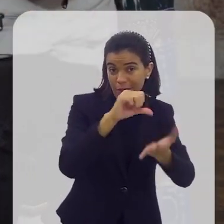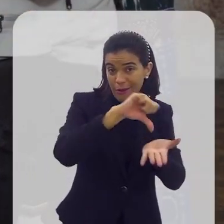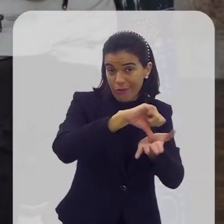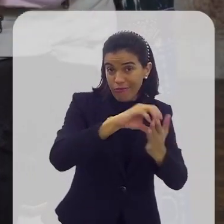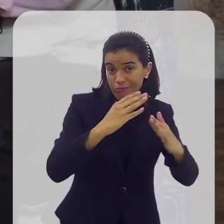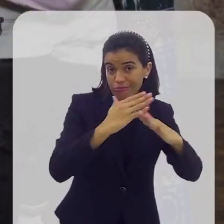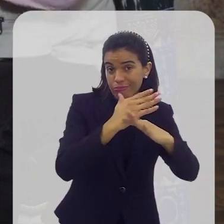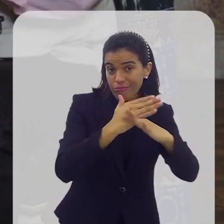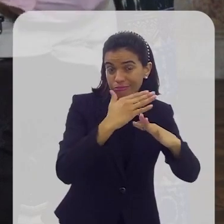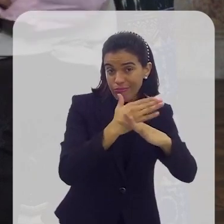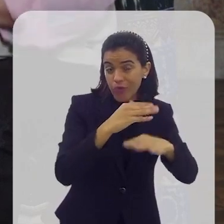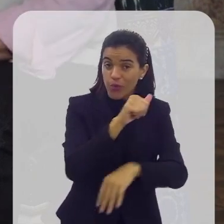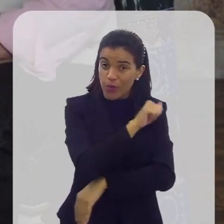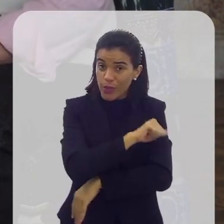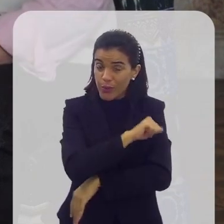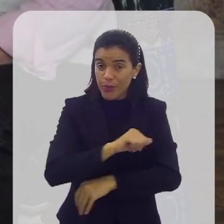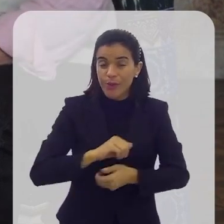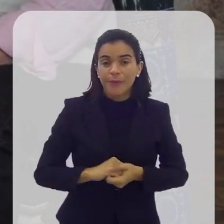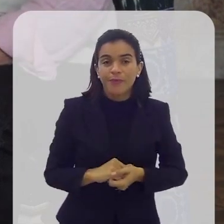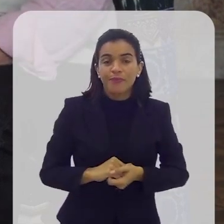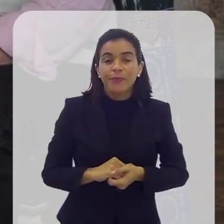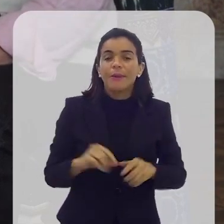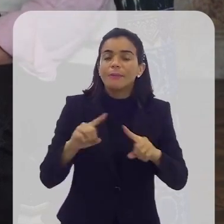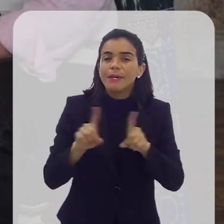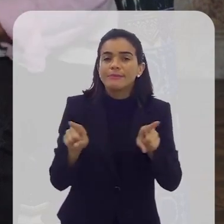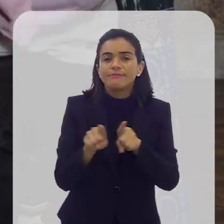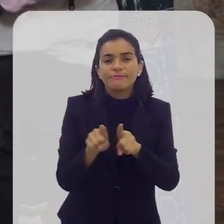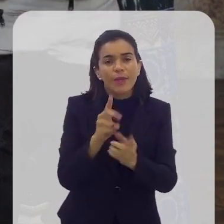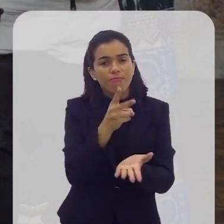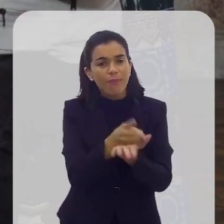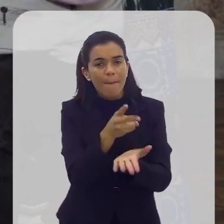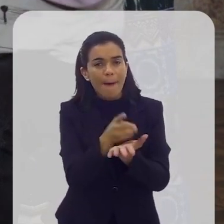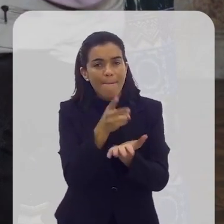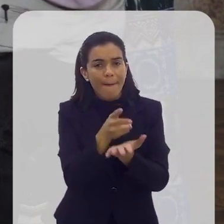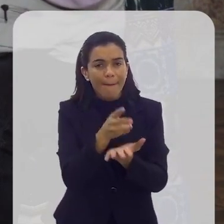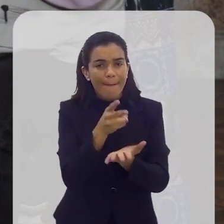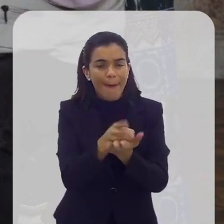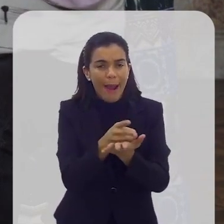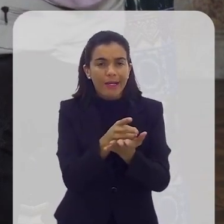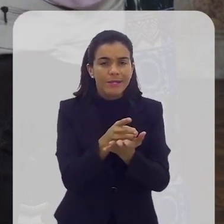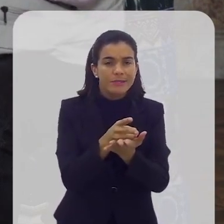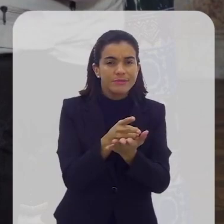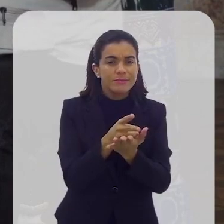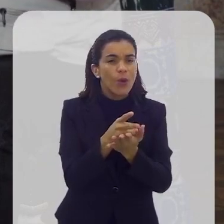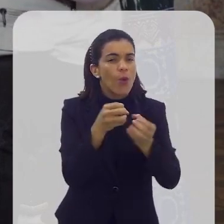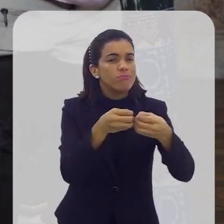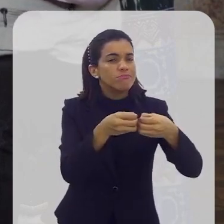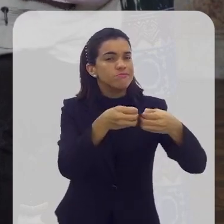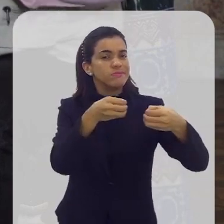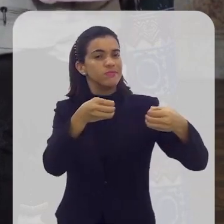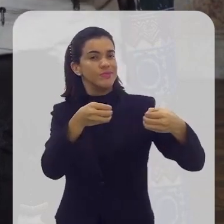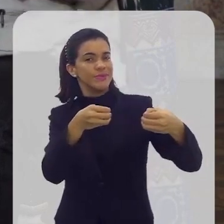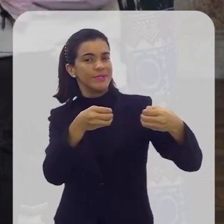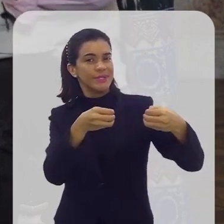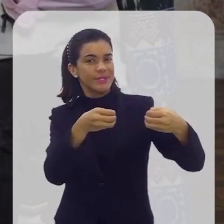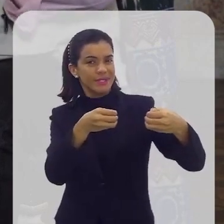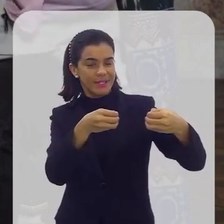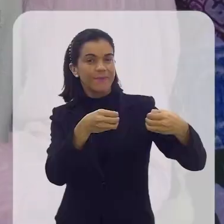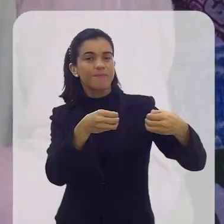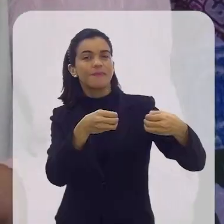cidade do Rio de Janeiro, né, mas que mantinha um certo distanciamento